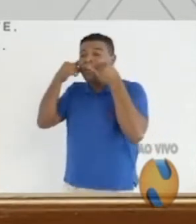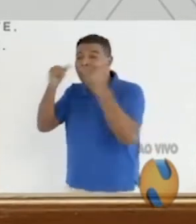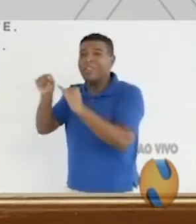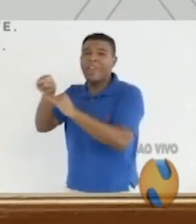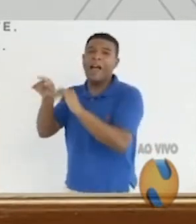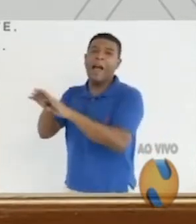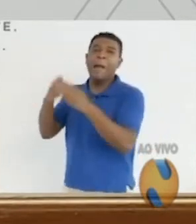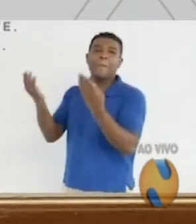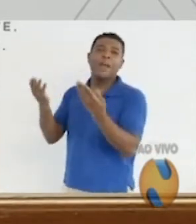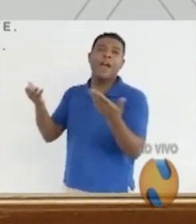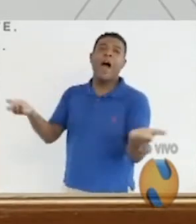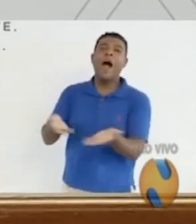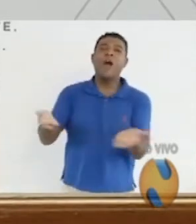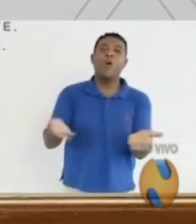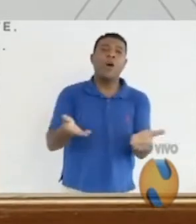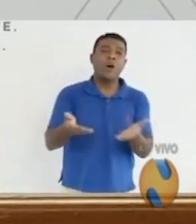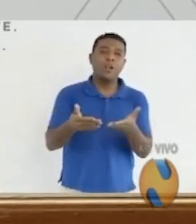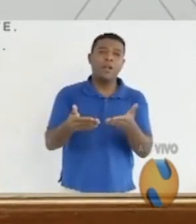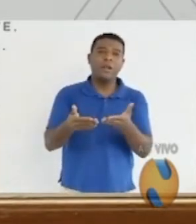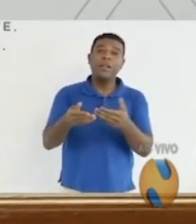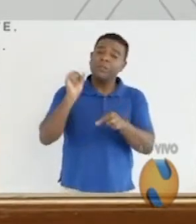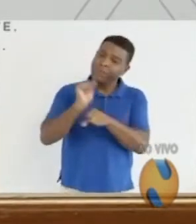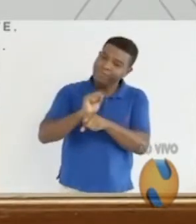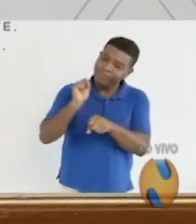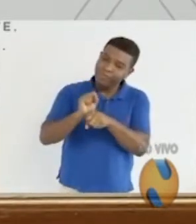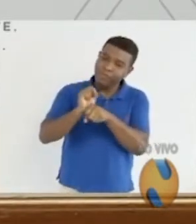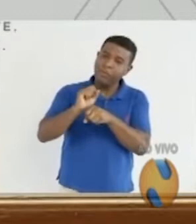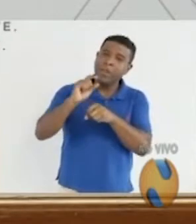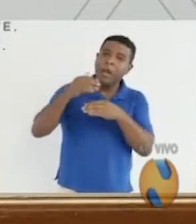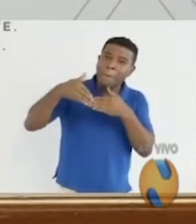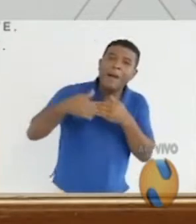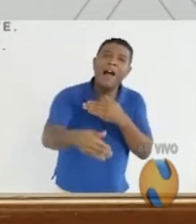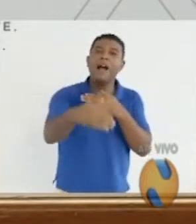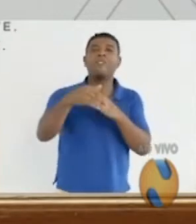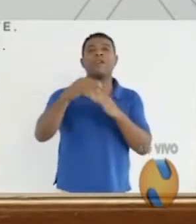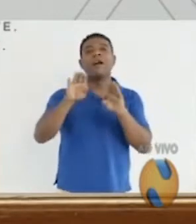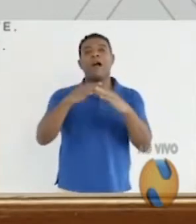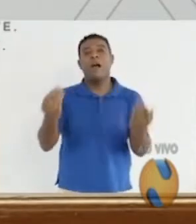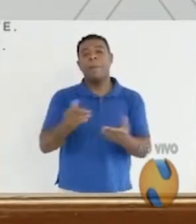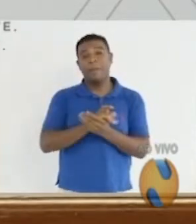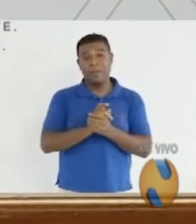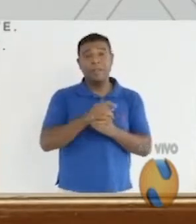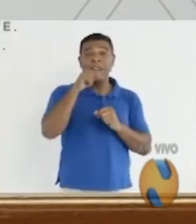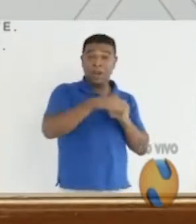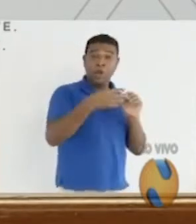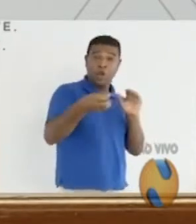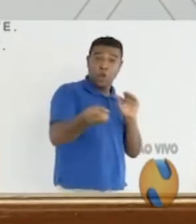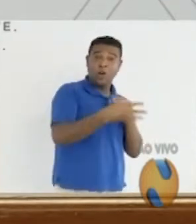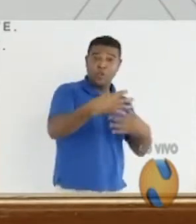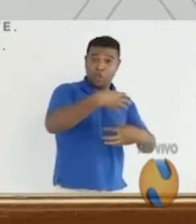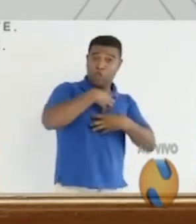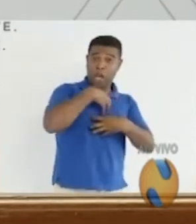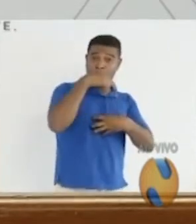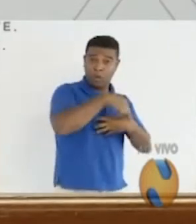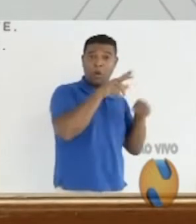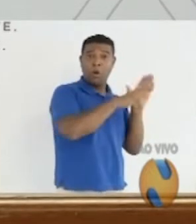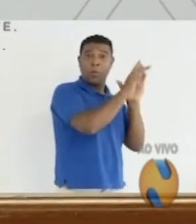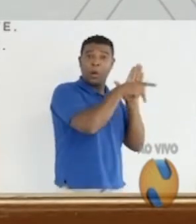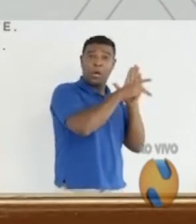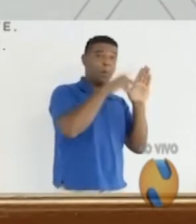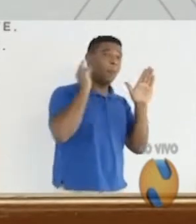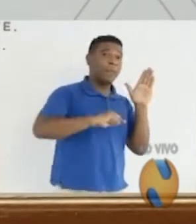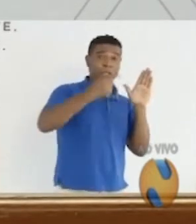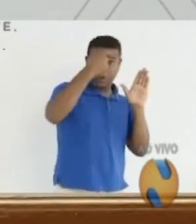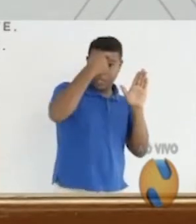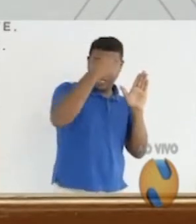mas neste momento e nesta versão do Minas Consciente, os municípios até que se apresentavam,